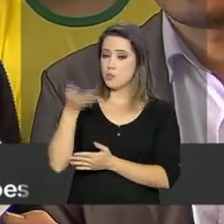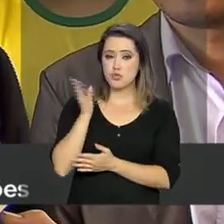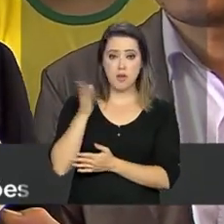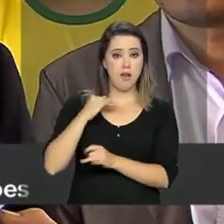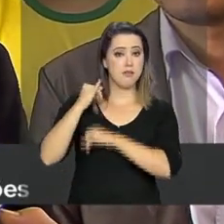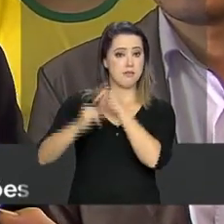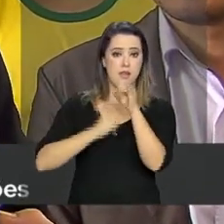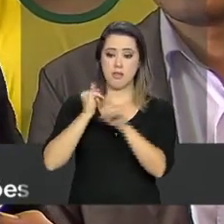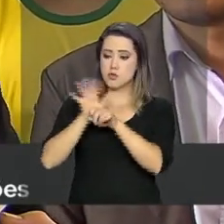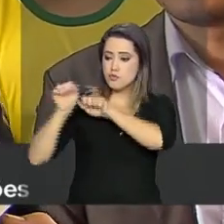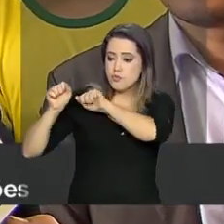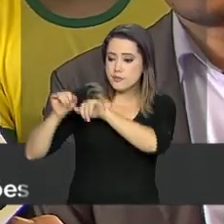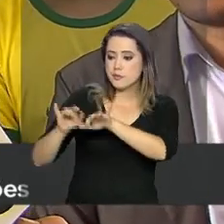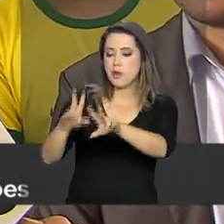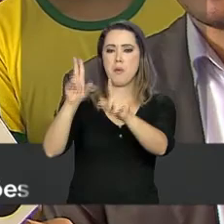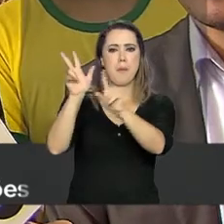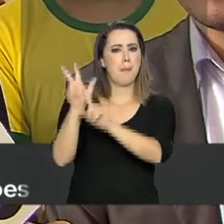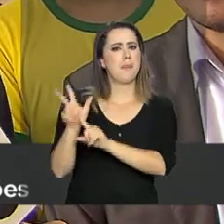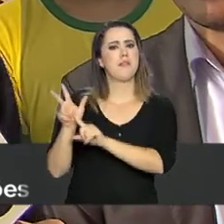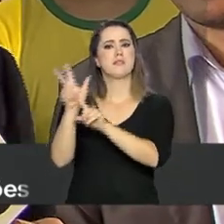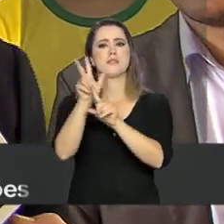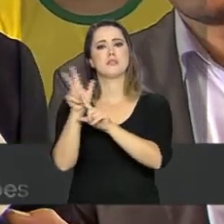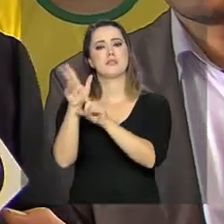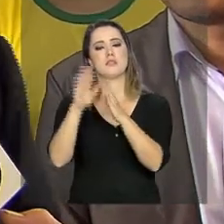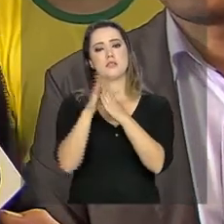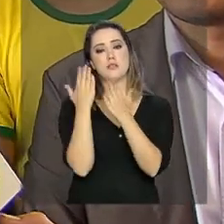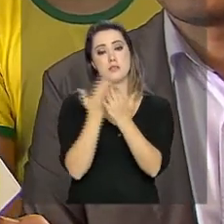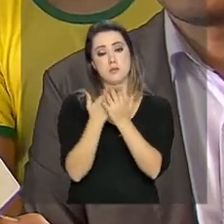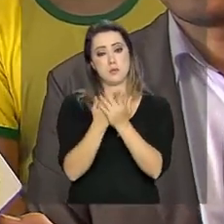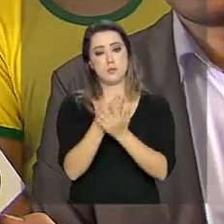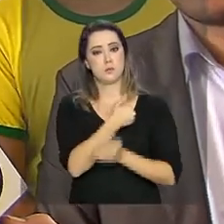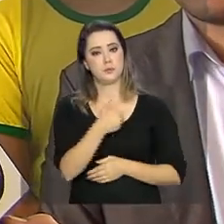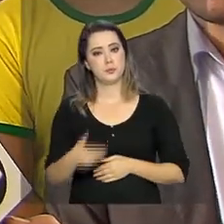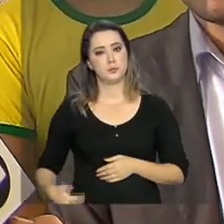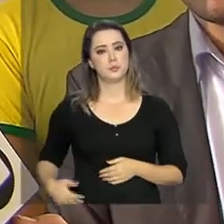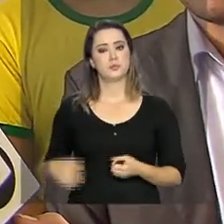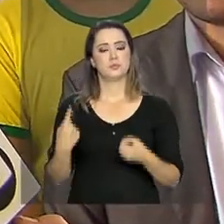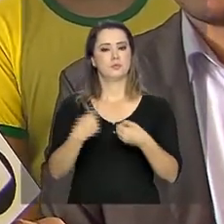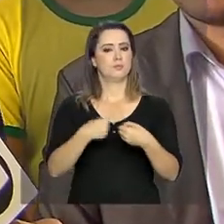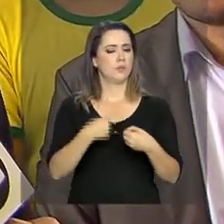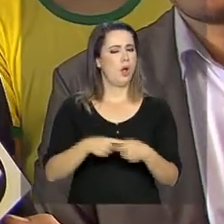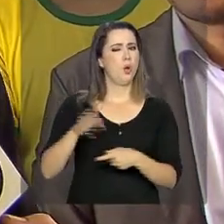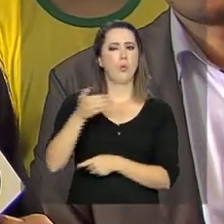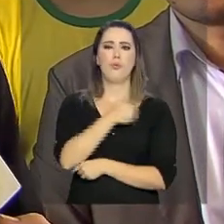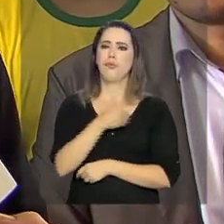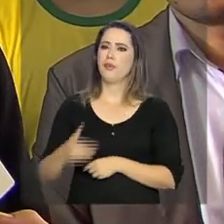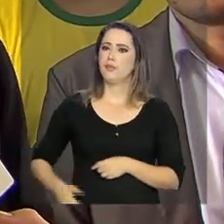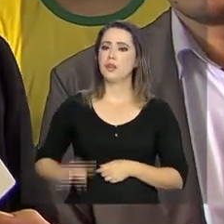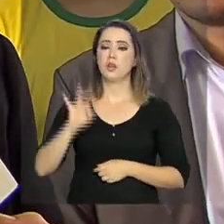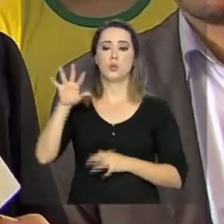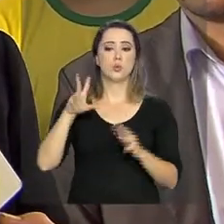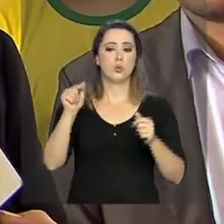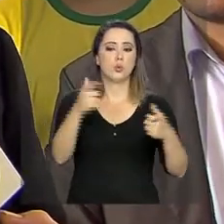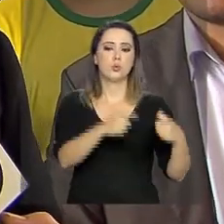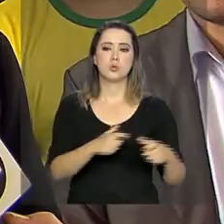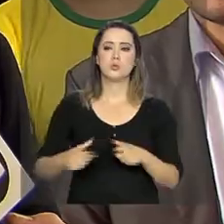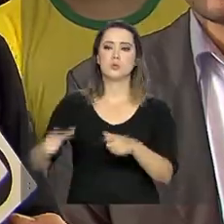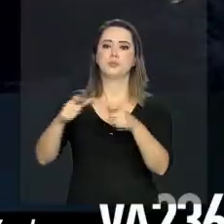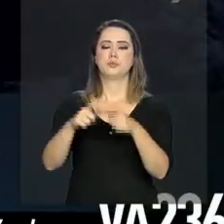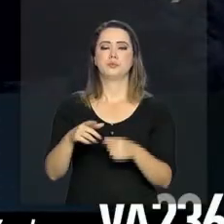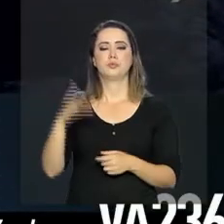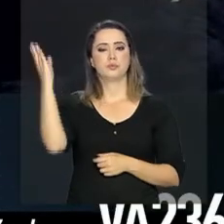através das antenas nas escolas públicas municipais estaduais e do governo federal em todos os municípios